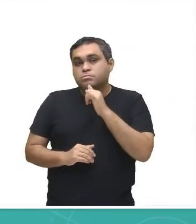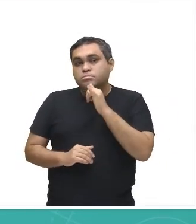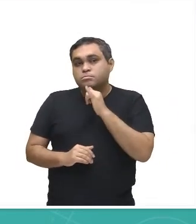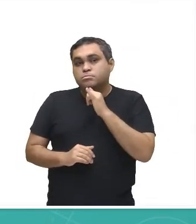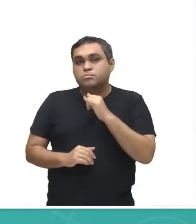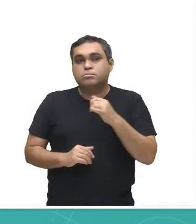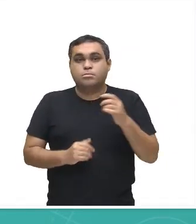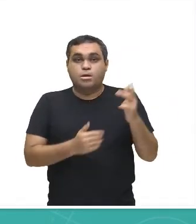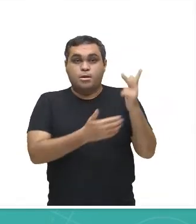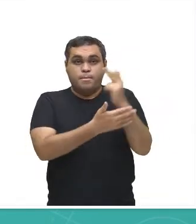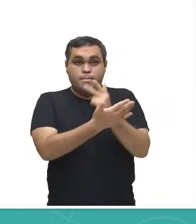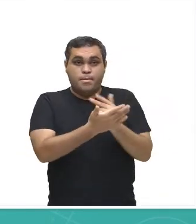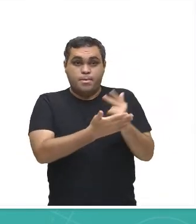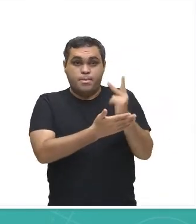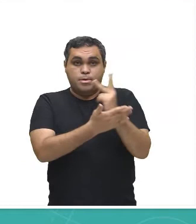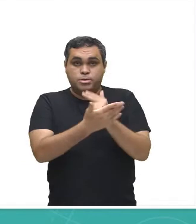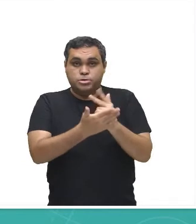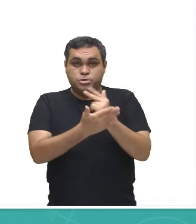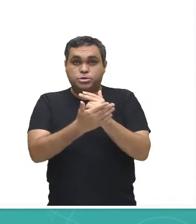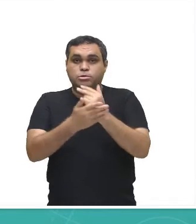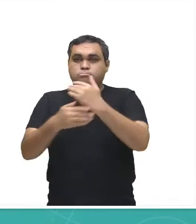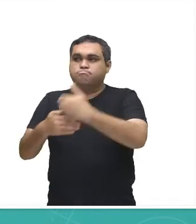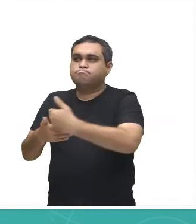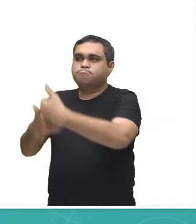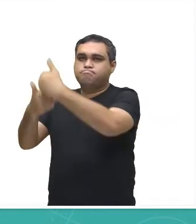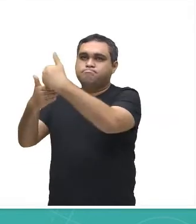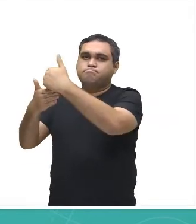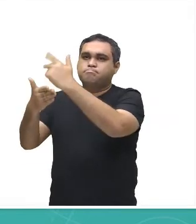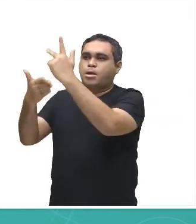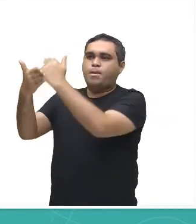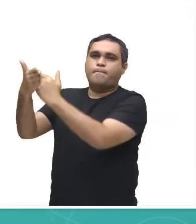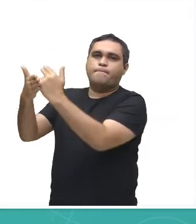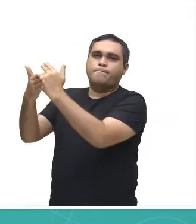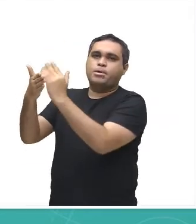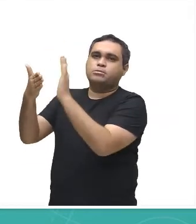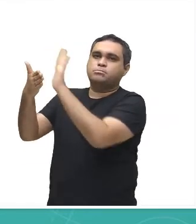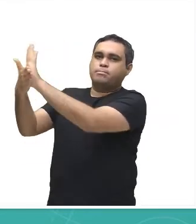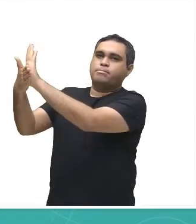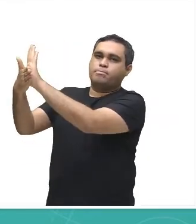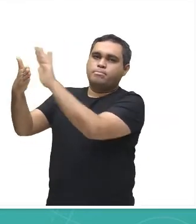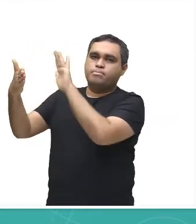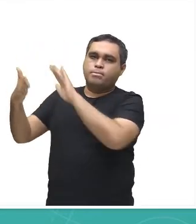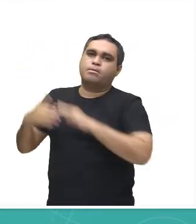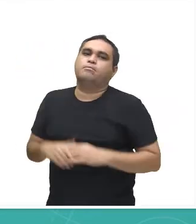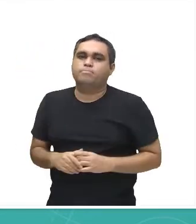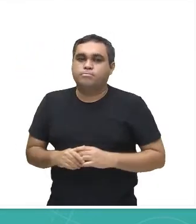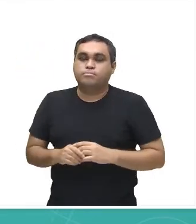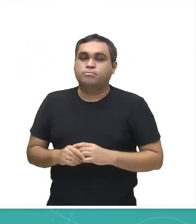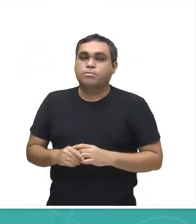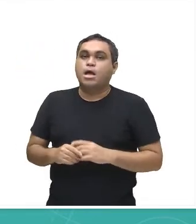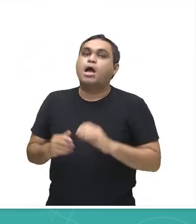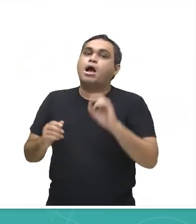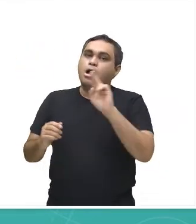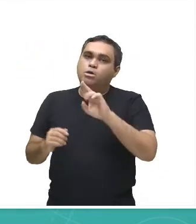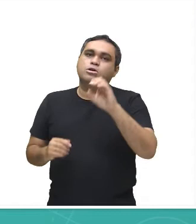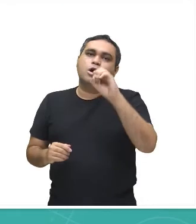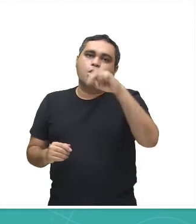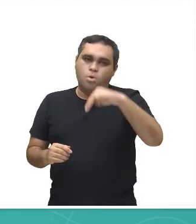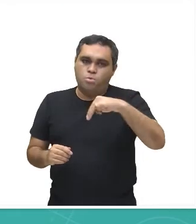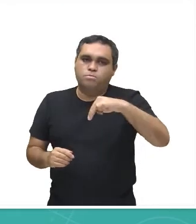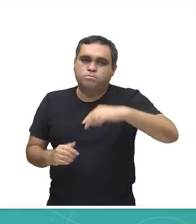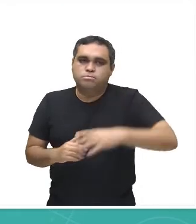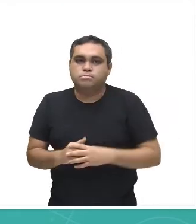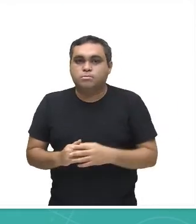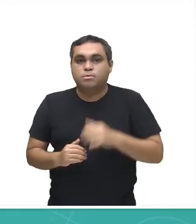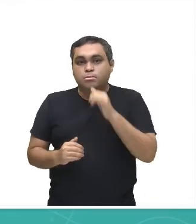picture is on the wall. The picture is on the wall. Ou seja, o quadro, aqui no caso, vocês podem